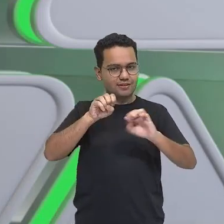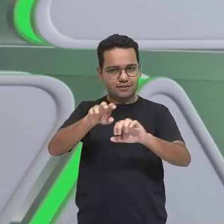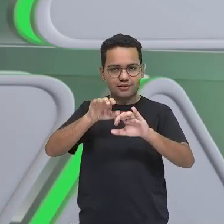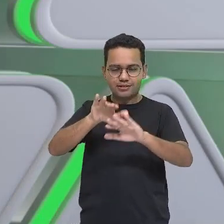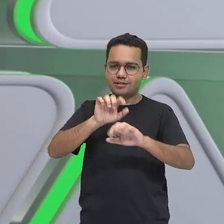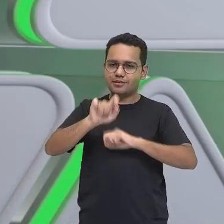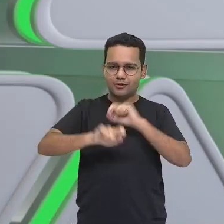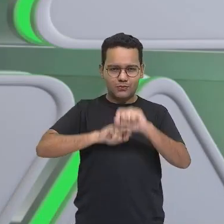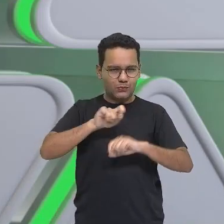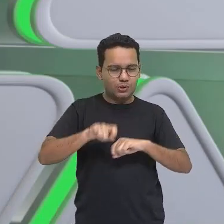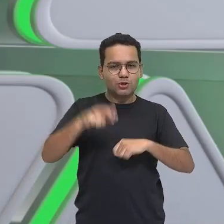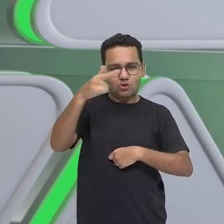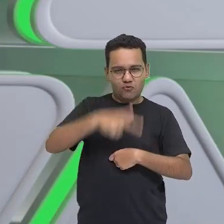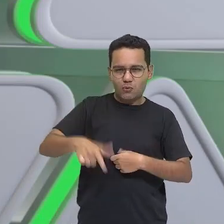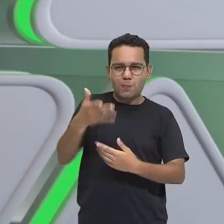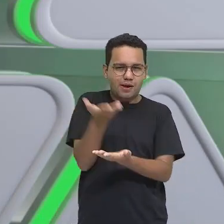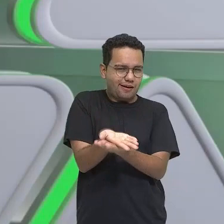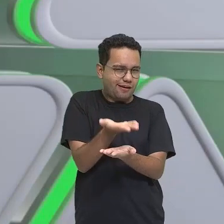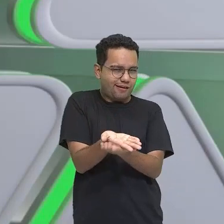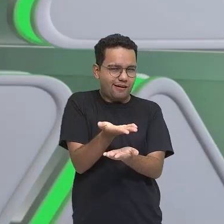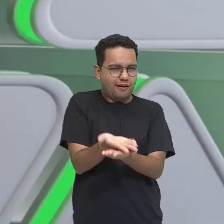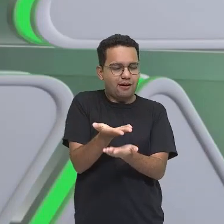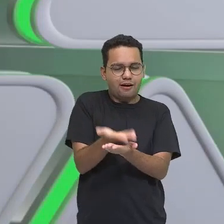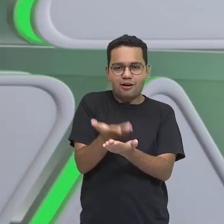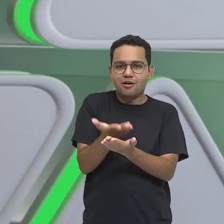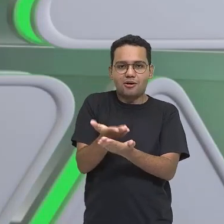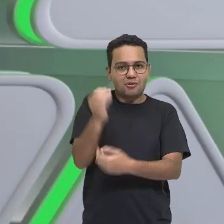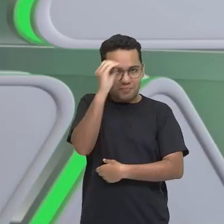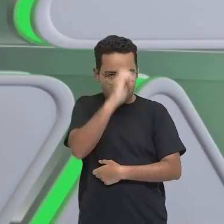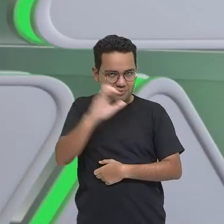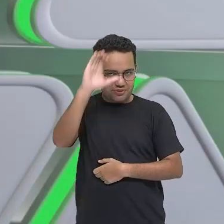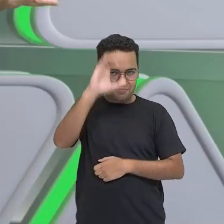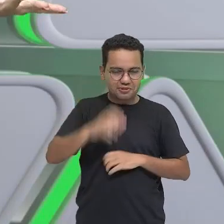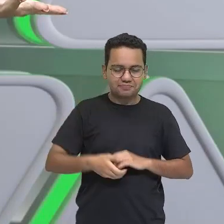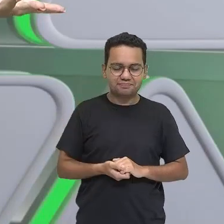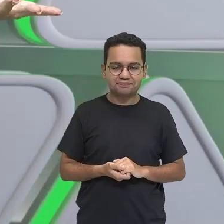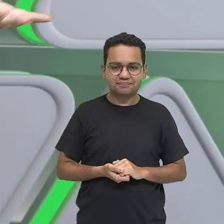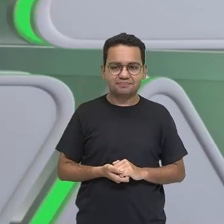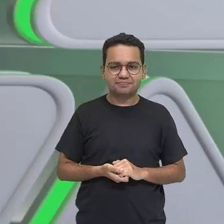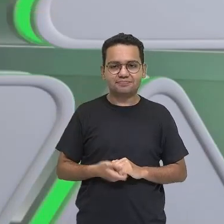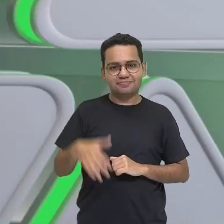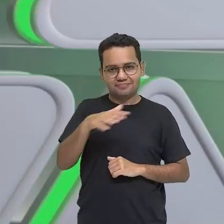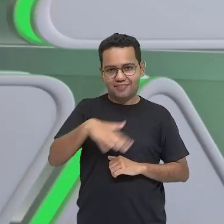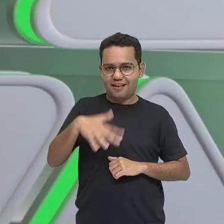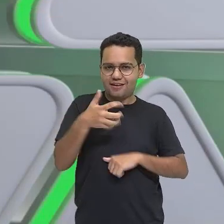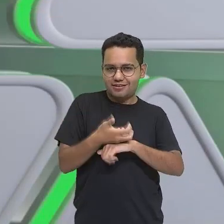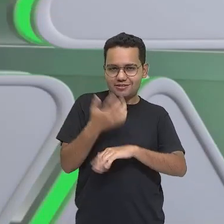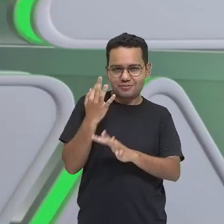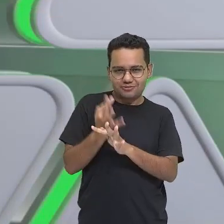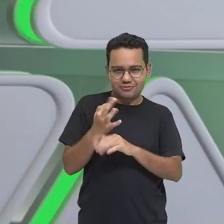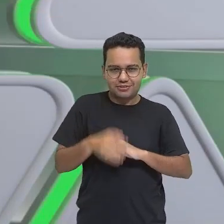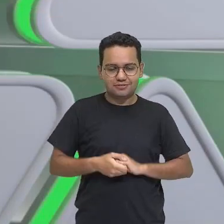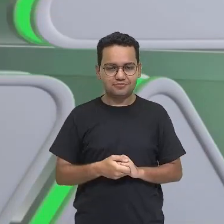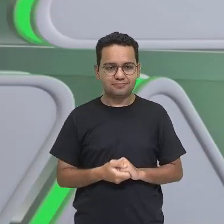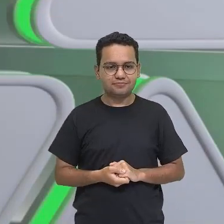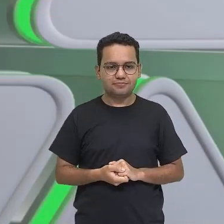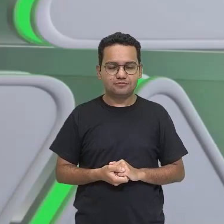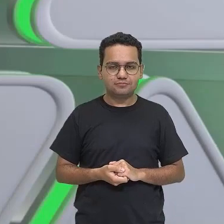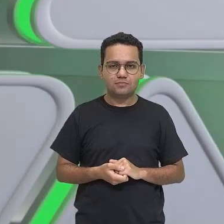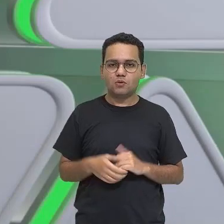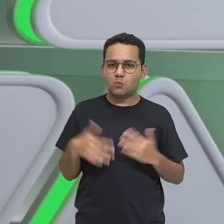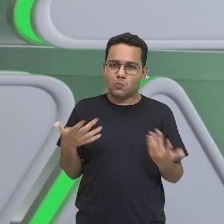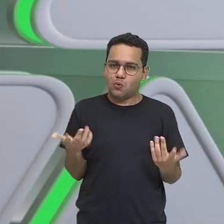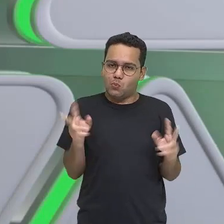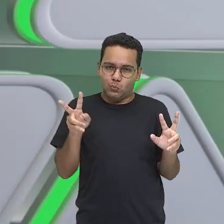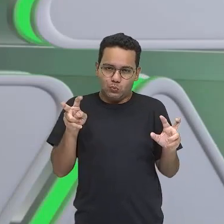em mais uma caminhada aqui do universo na física. E agora vamos